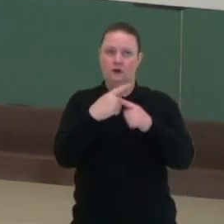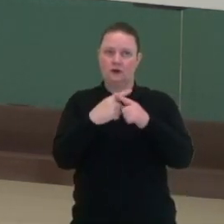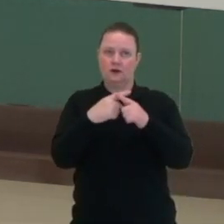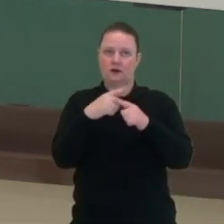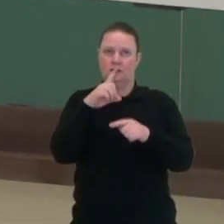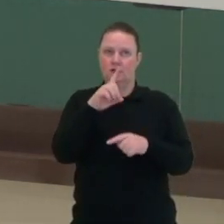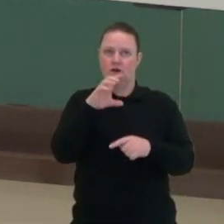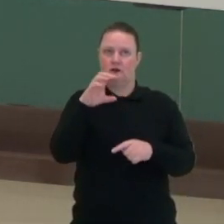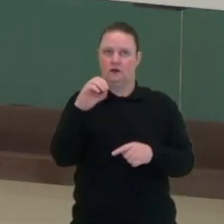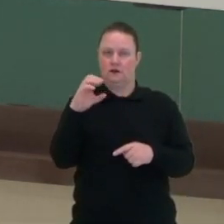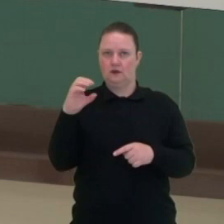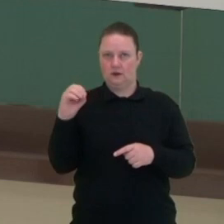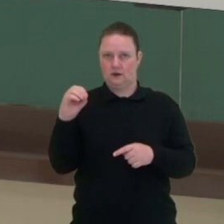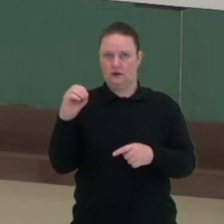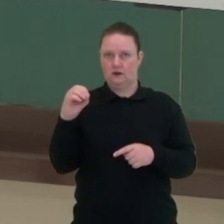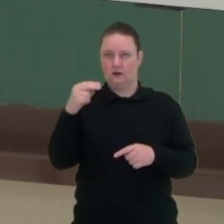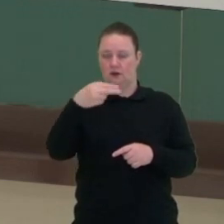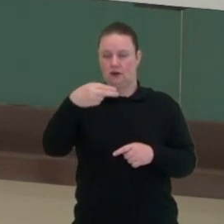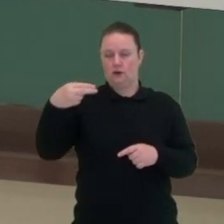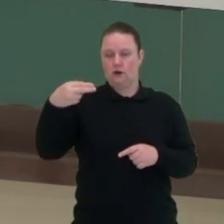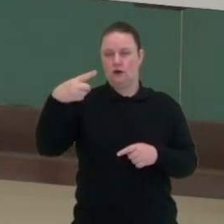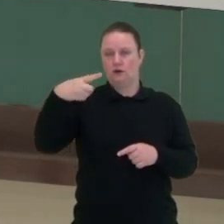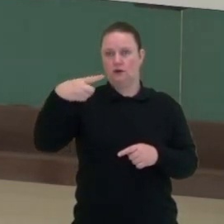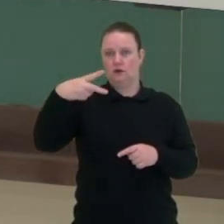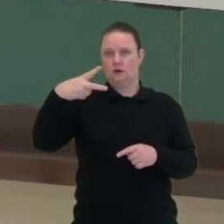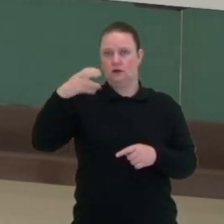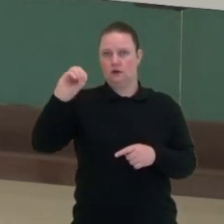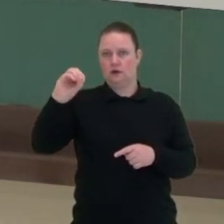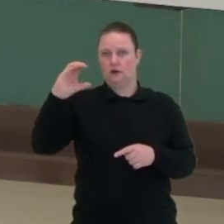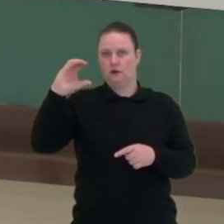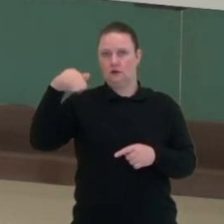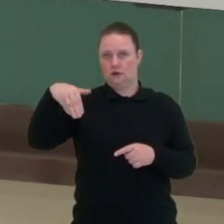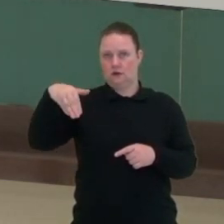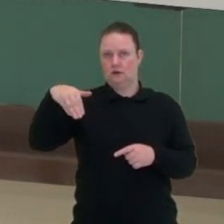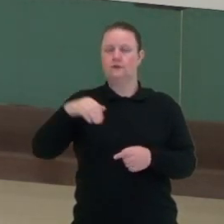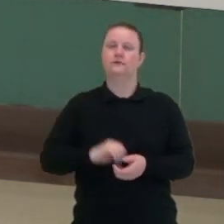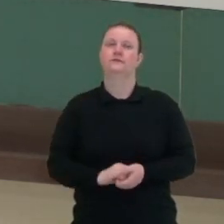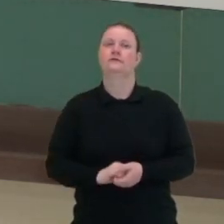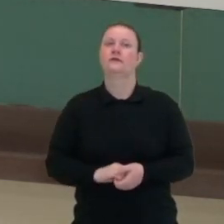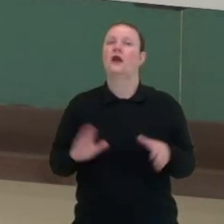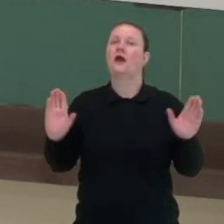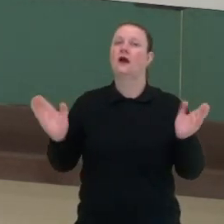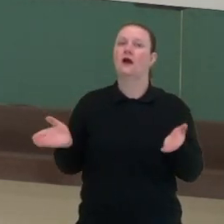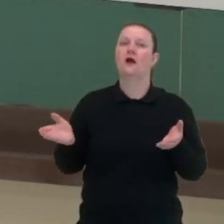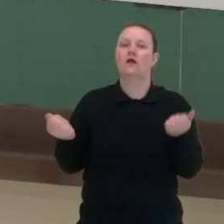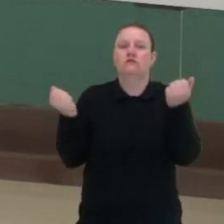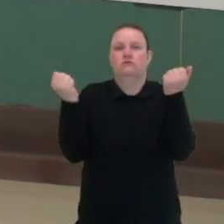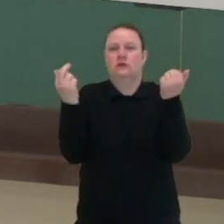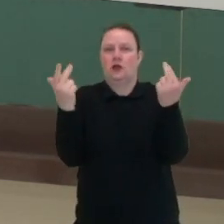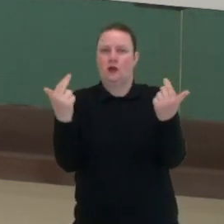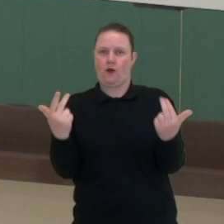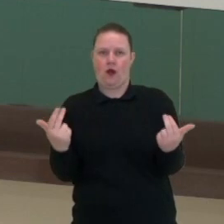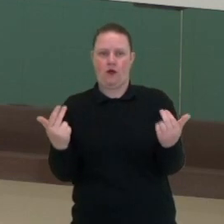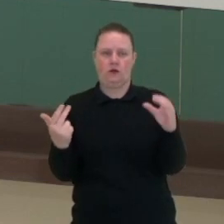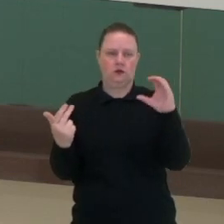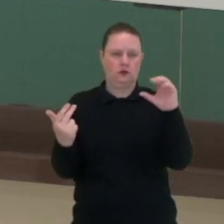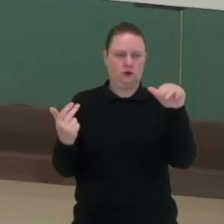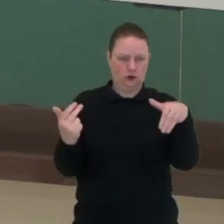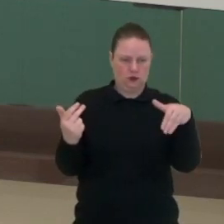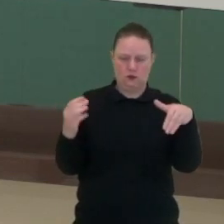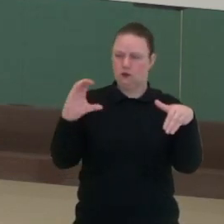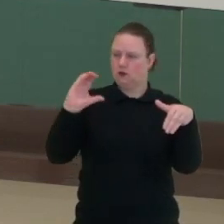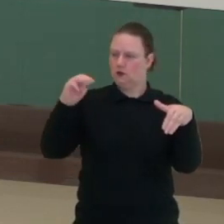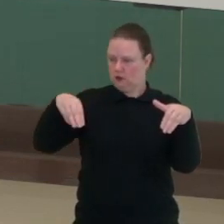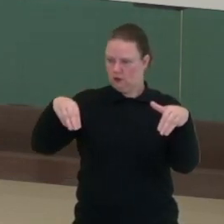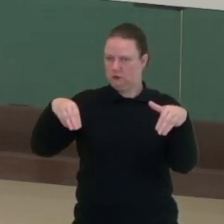100 vai dar 120 centímetros. Então, agora que todo mundo ficou em centímetros, né? Agora